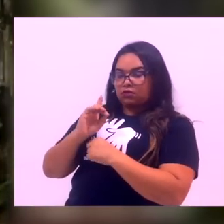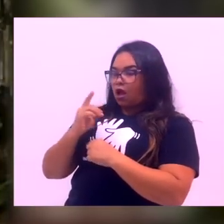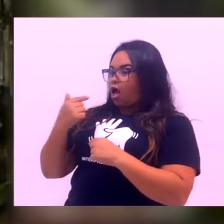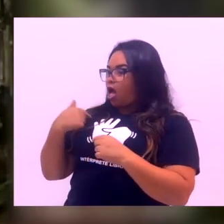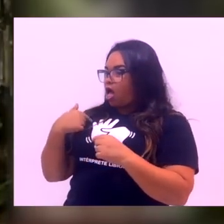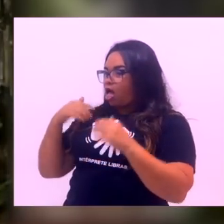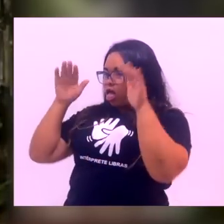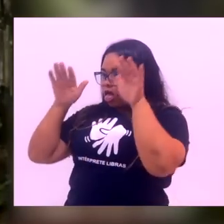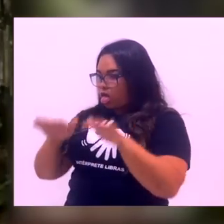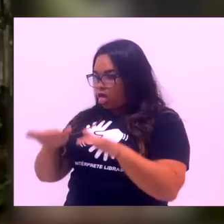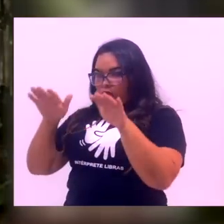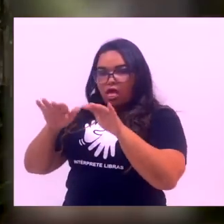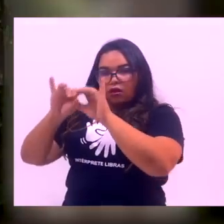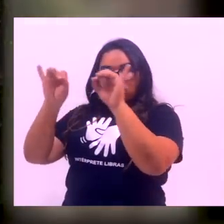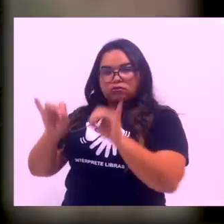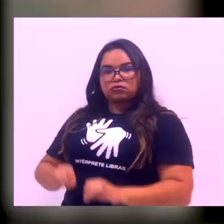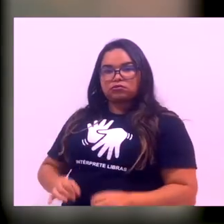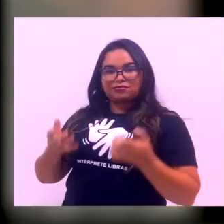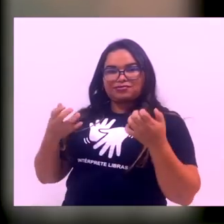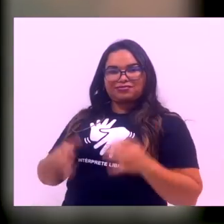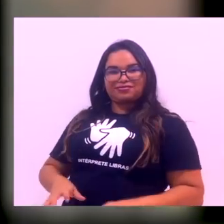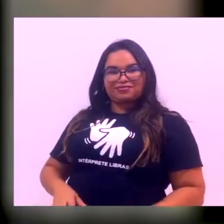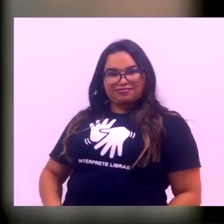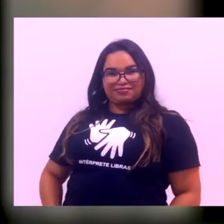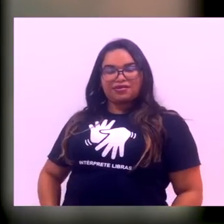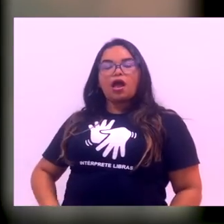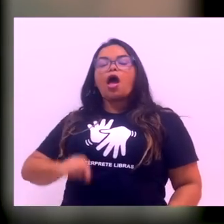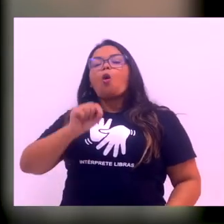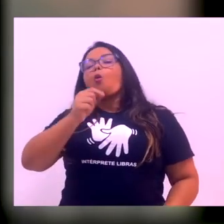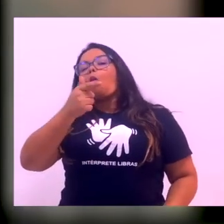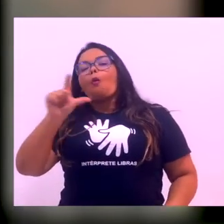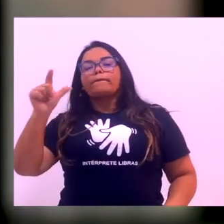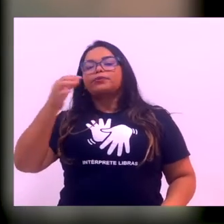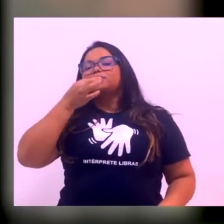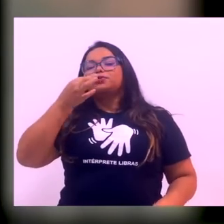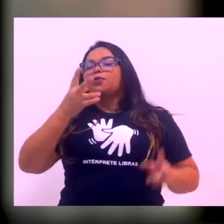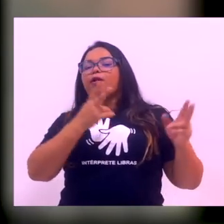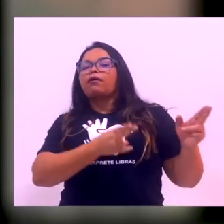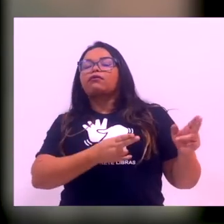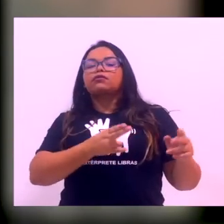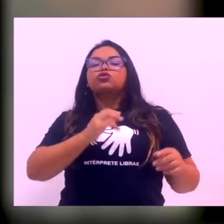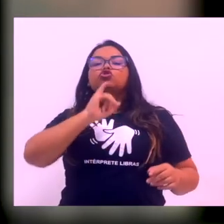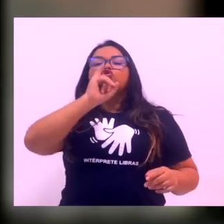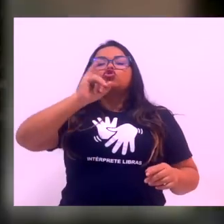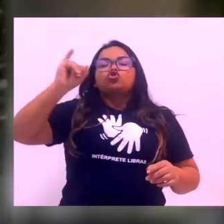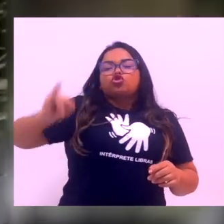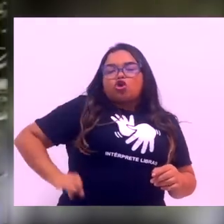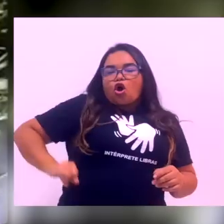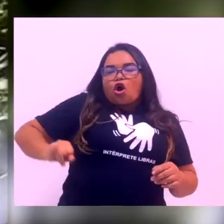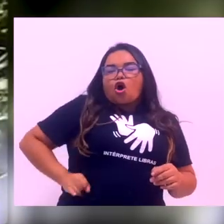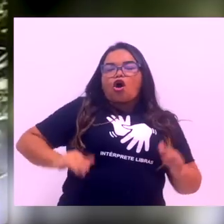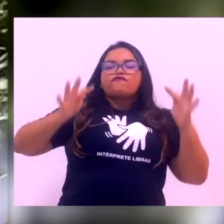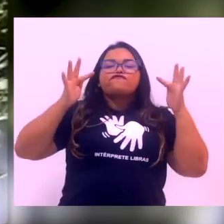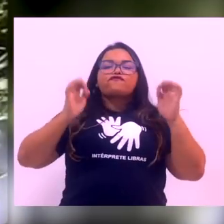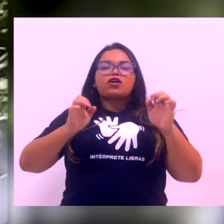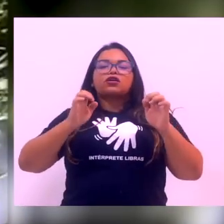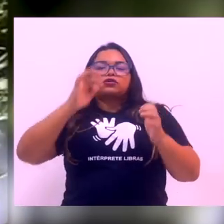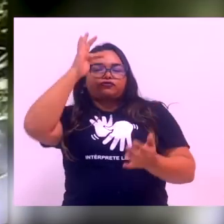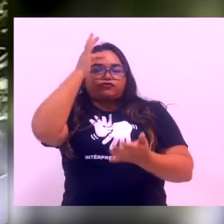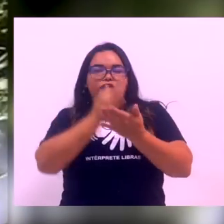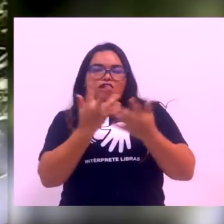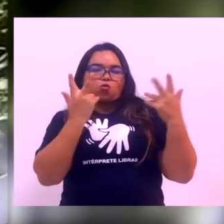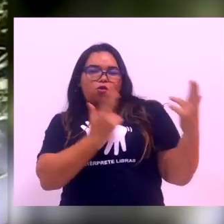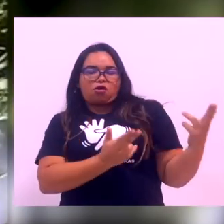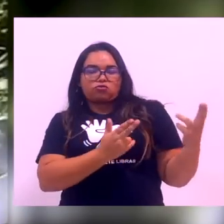ajoelharemos. E mesmo que ele não nos ajude, nós não nos ajoelharemos. Quem mais disse isso? Jó disse